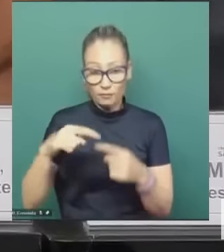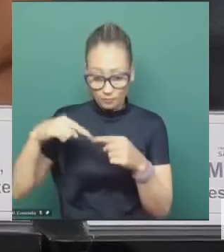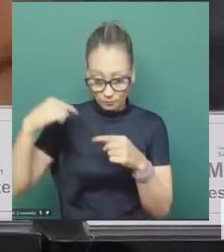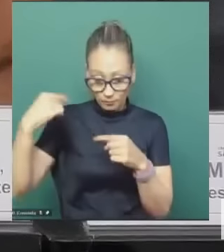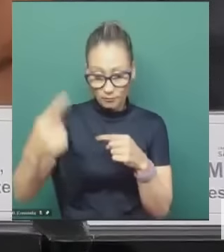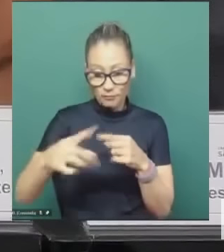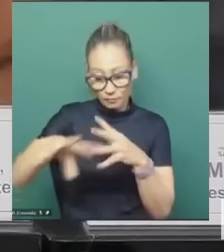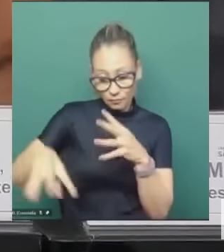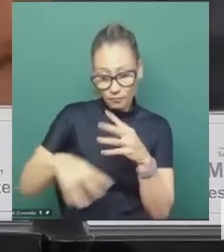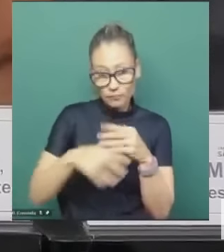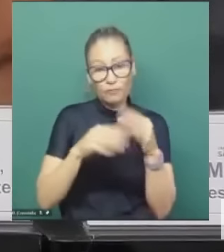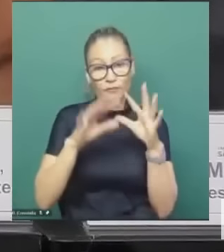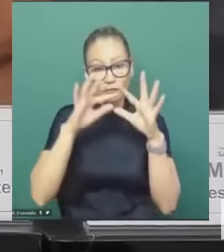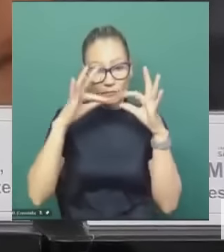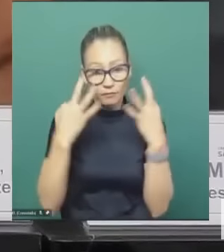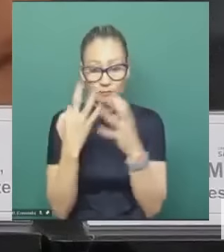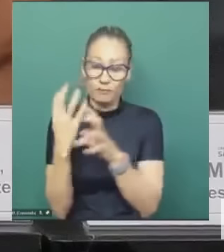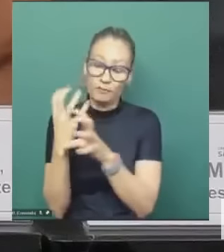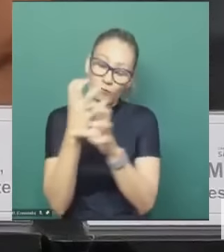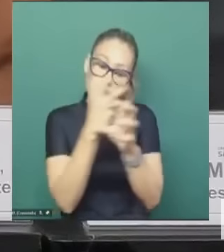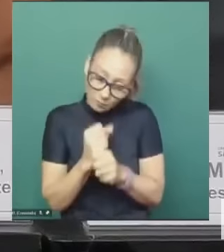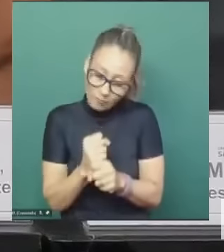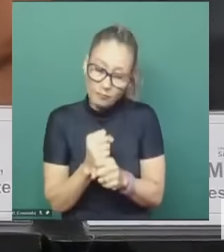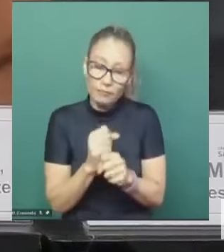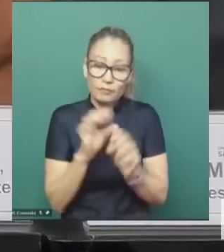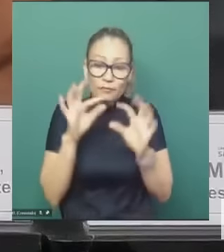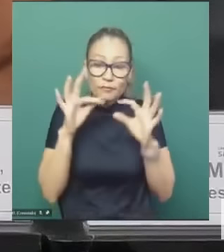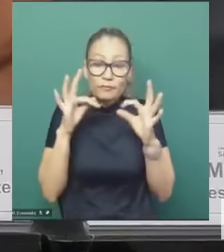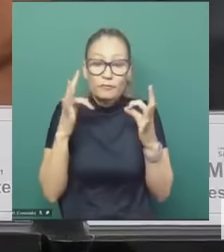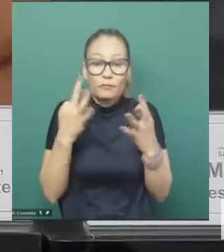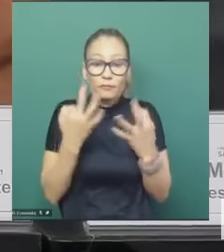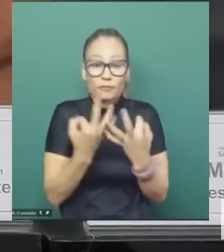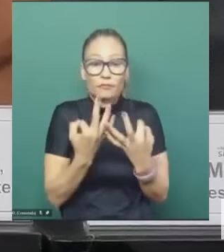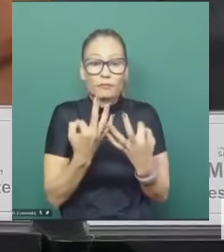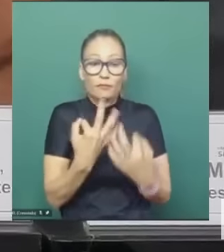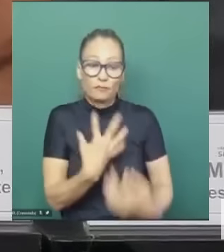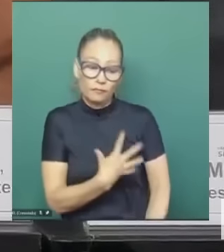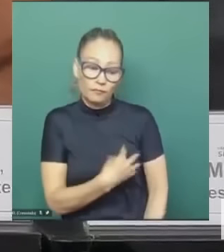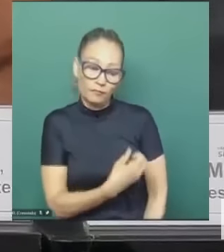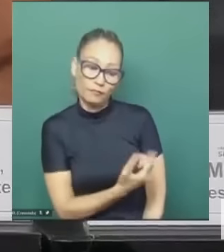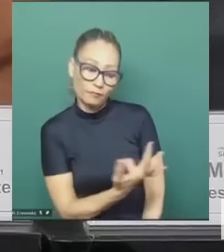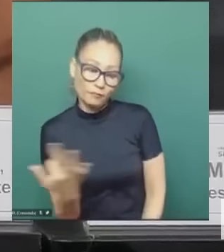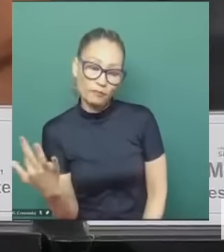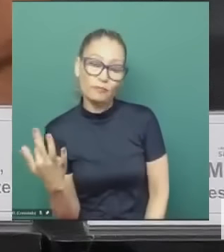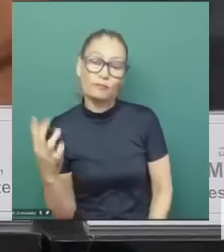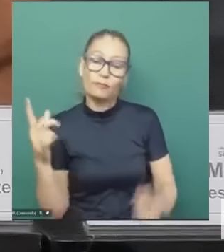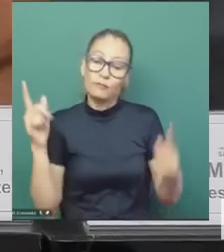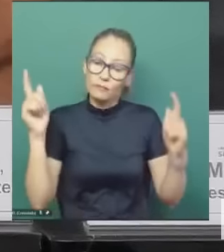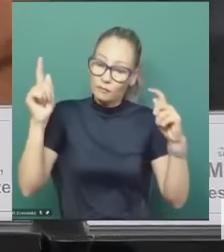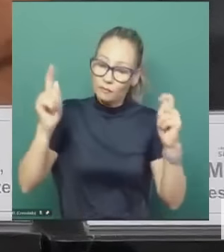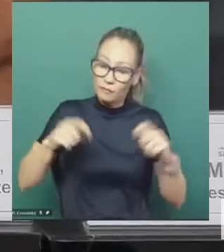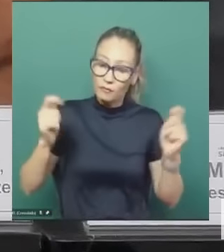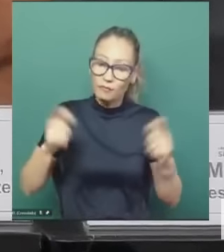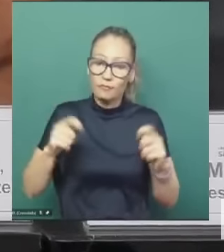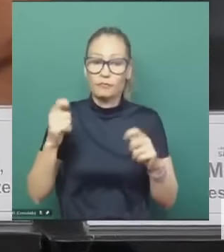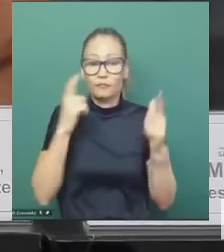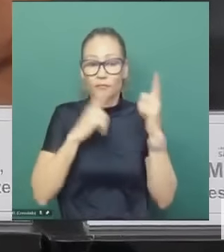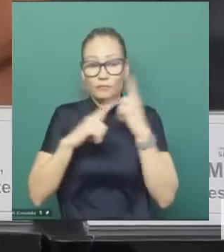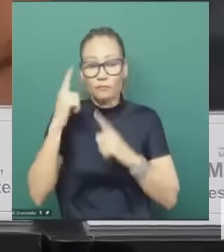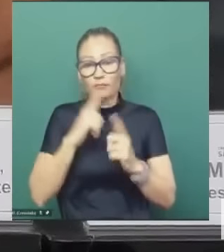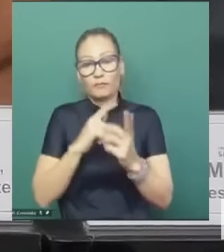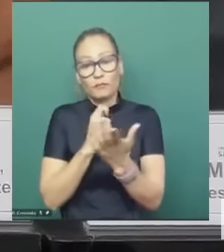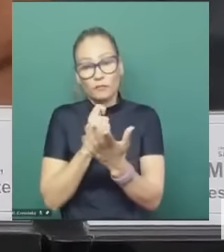ser somada, inclusive com filhos, para que as pessoas possam compor a renda e adquirir esse tipo de imóvel. E agora, com a inovação feita pela lei